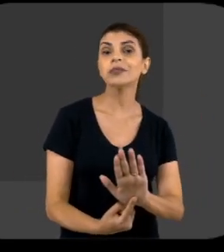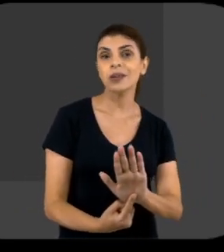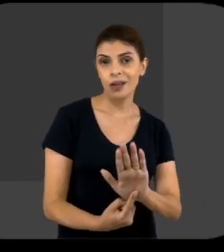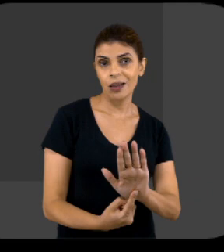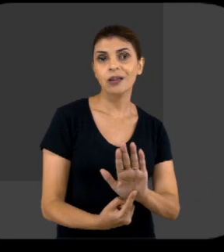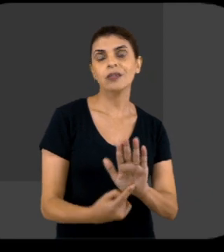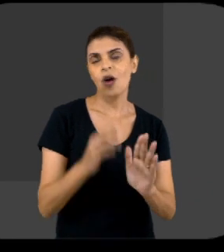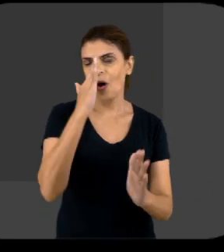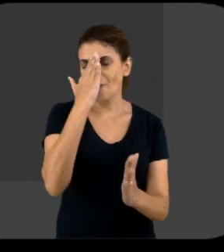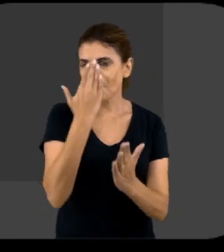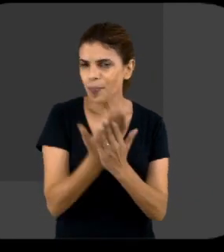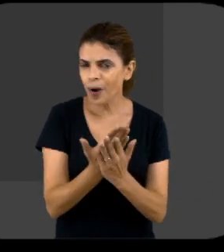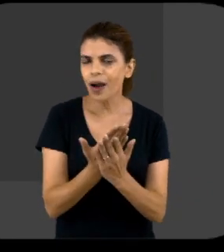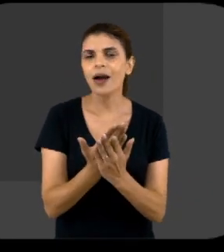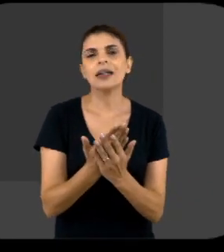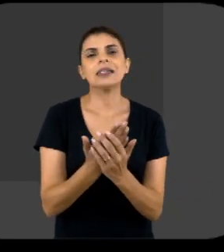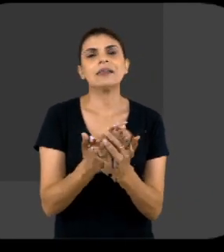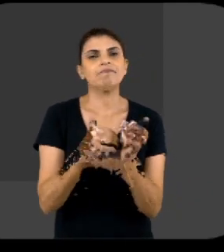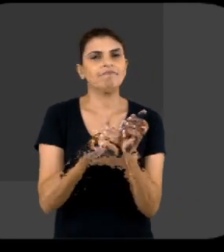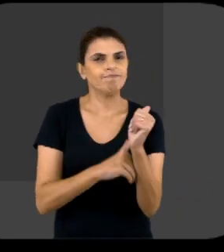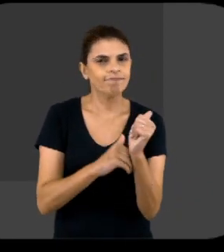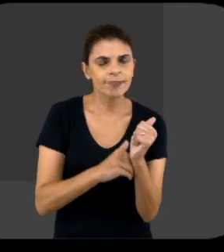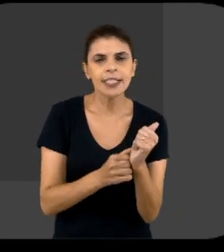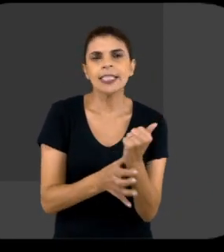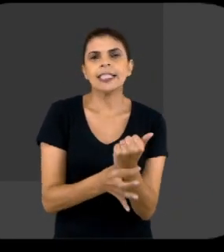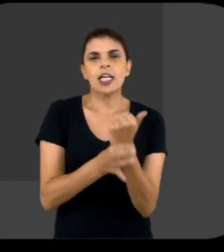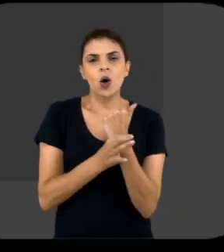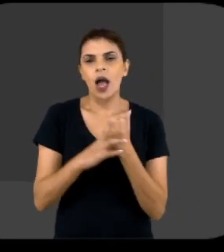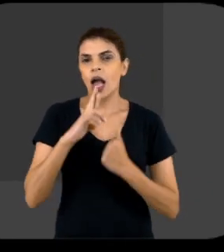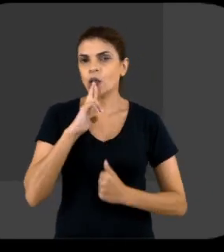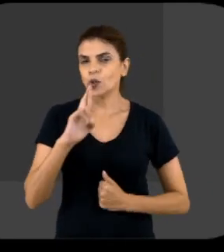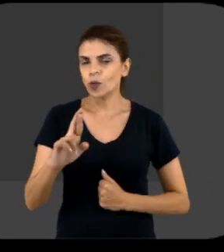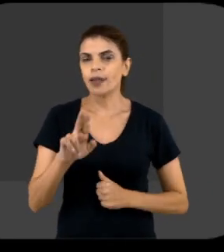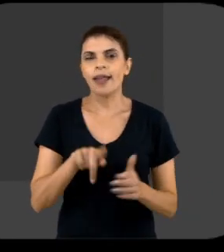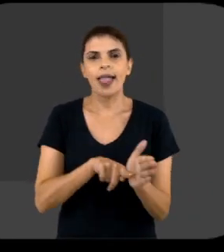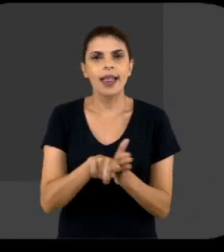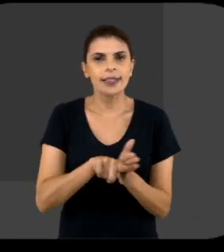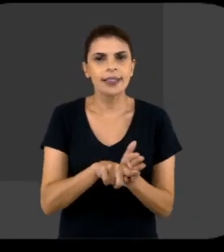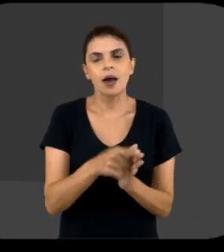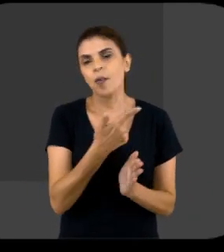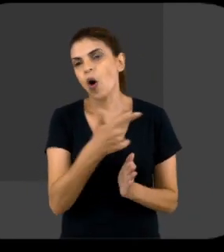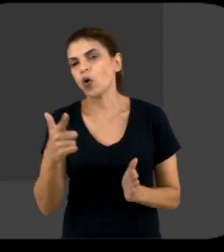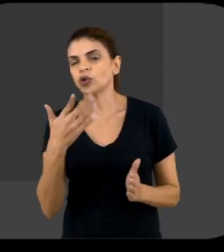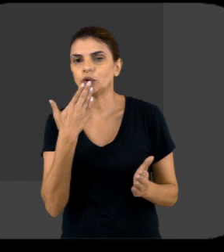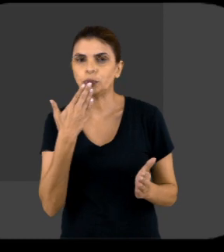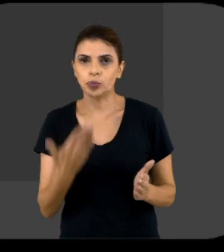apresentem confiabilidade, segurança dos dados do exame e demais requisitos.